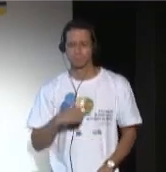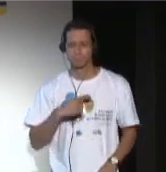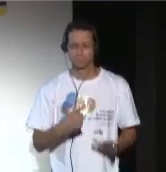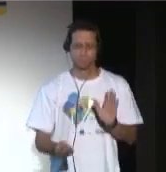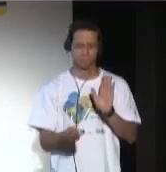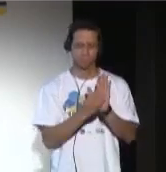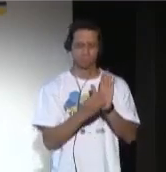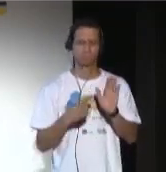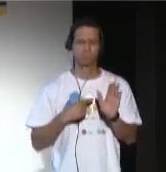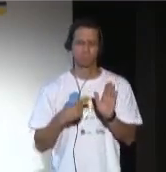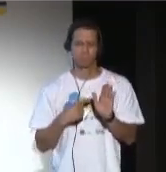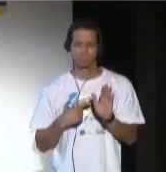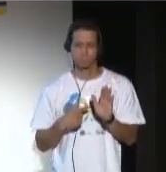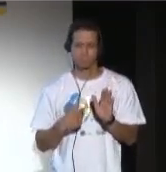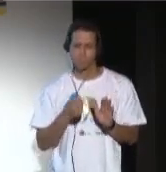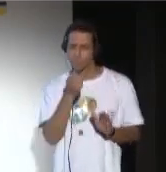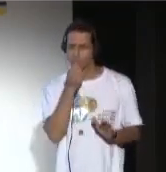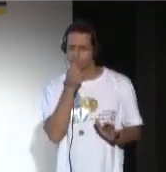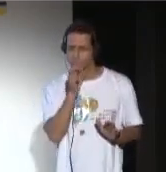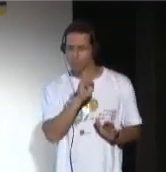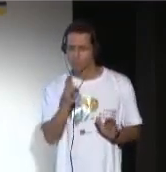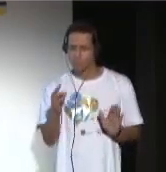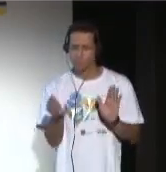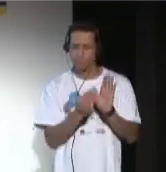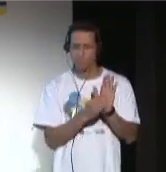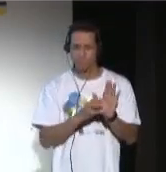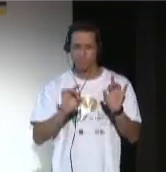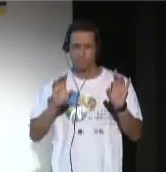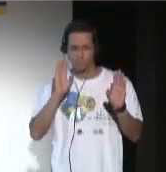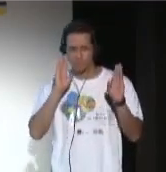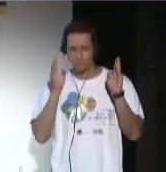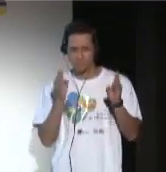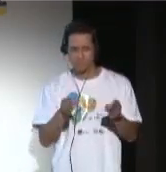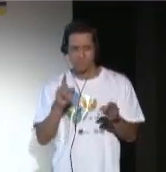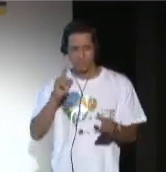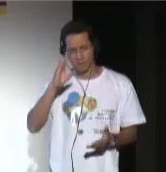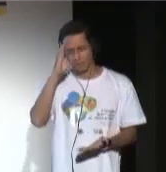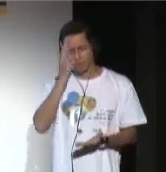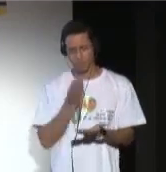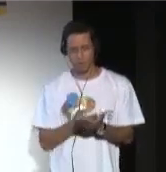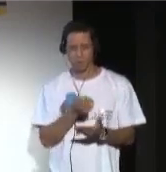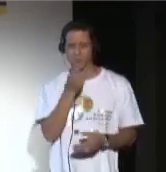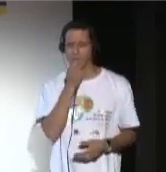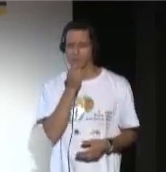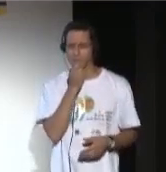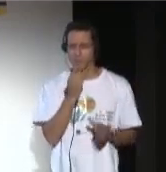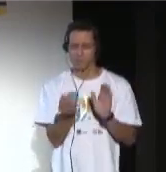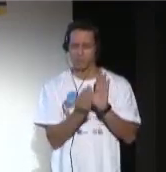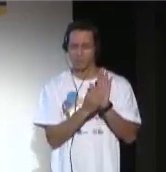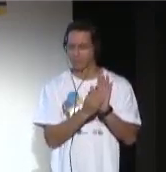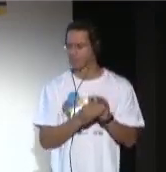documento. O único que não está nomeado no documento explicitamente é a confiança.